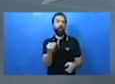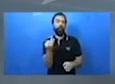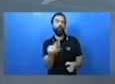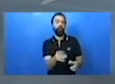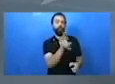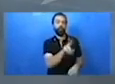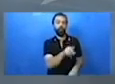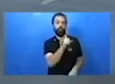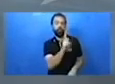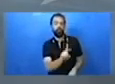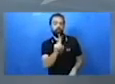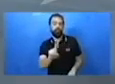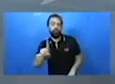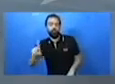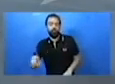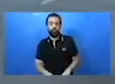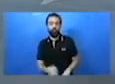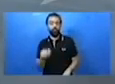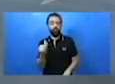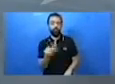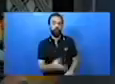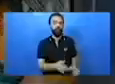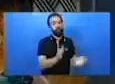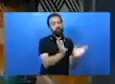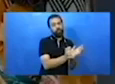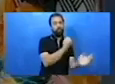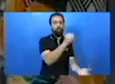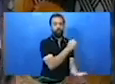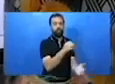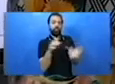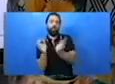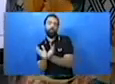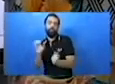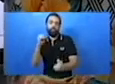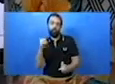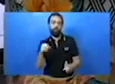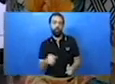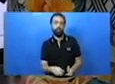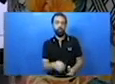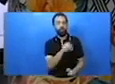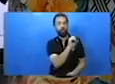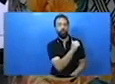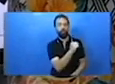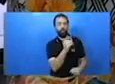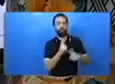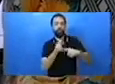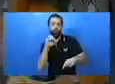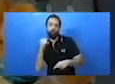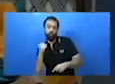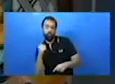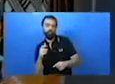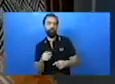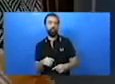no total aqui? Ora, se aqui tem 8 e aqui tem 8, 8 mais 8,